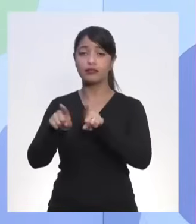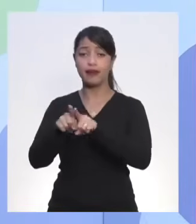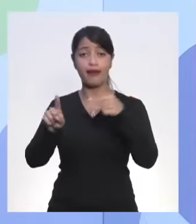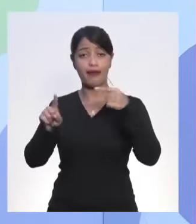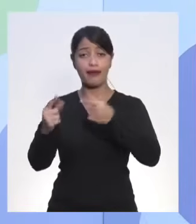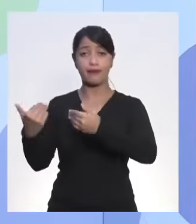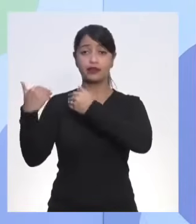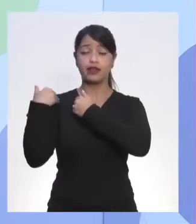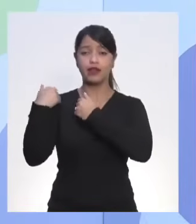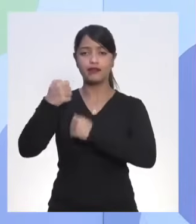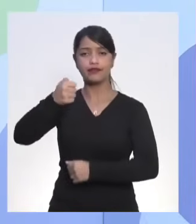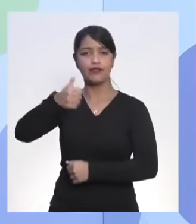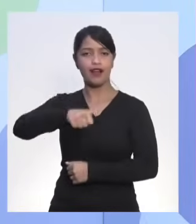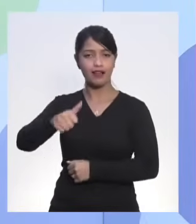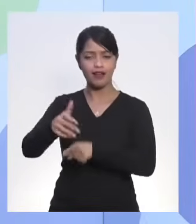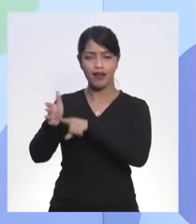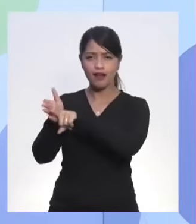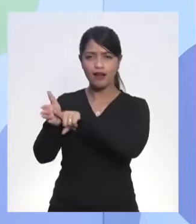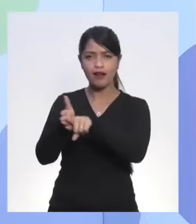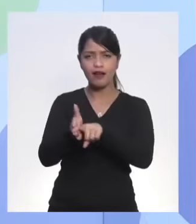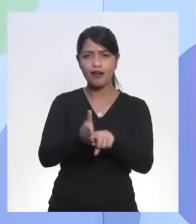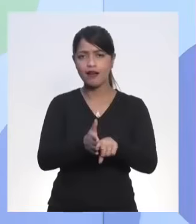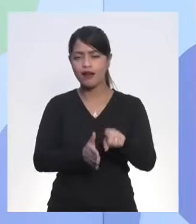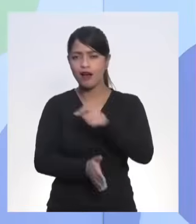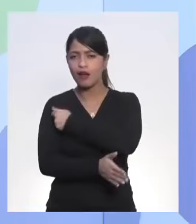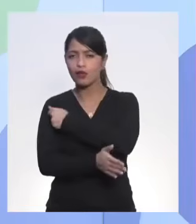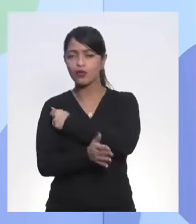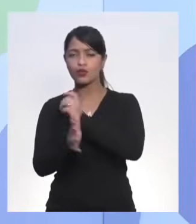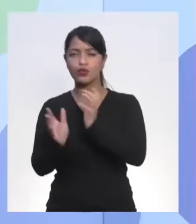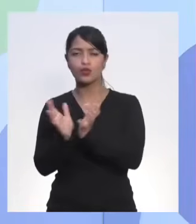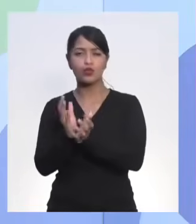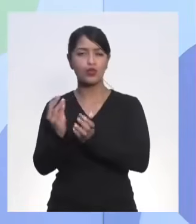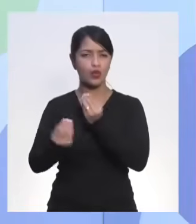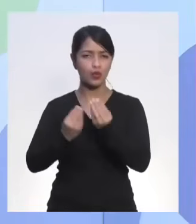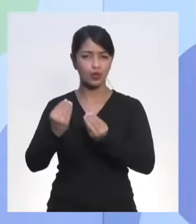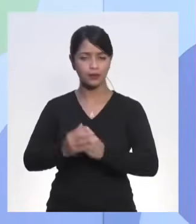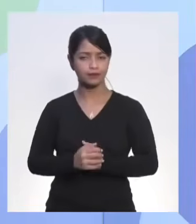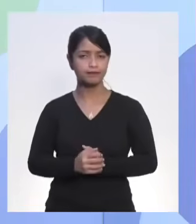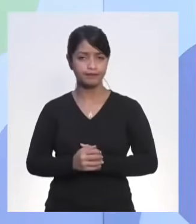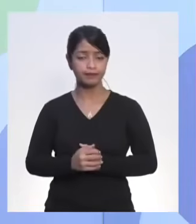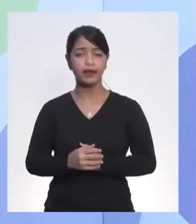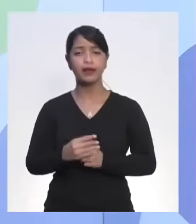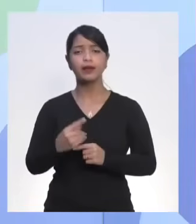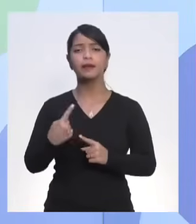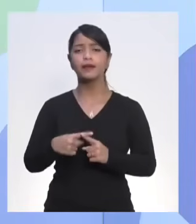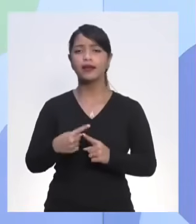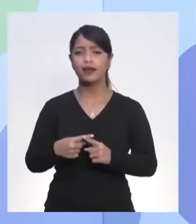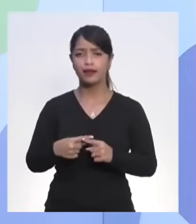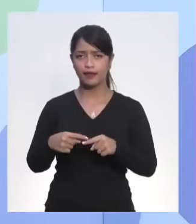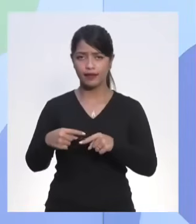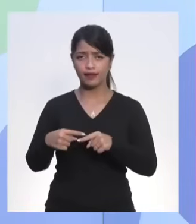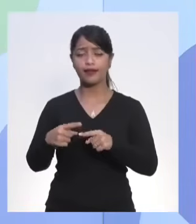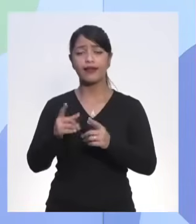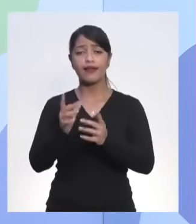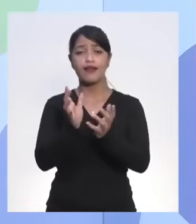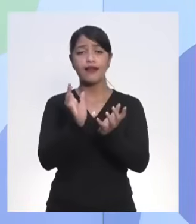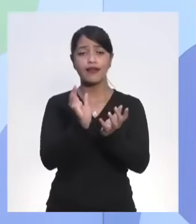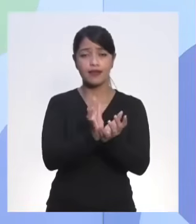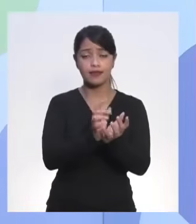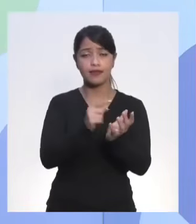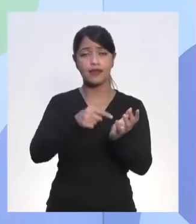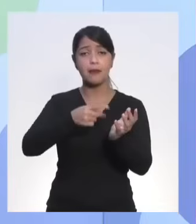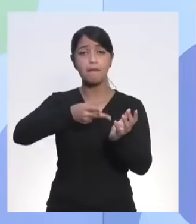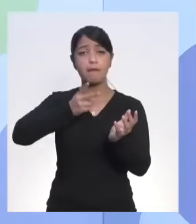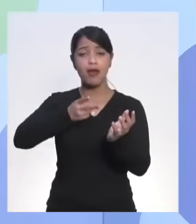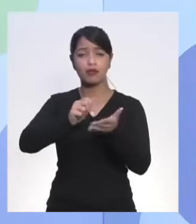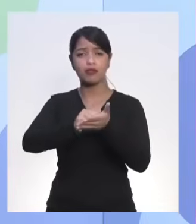que a gente fala isso, gente? Porque a gente não pode ter materiais repetidos por equipe, porque senão isso